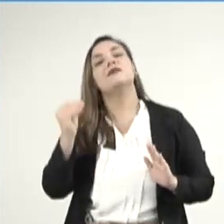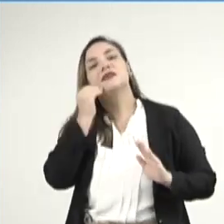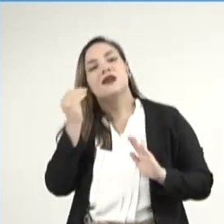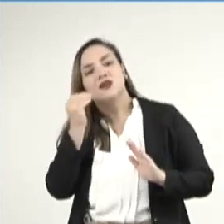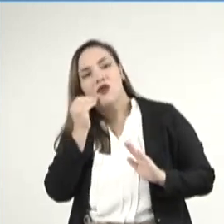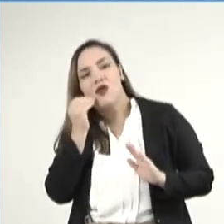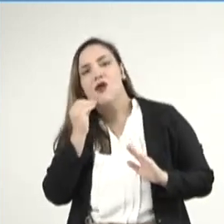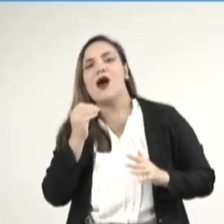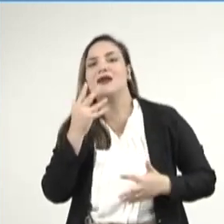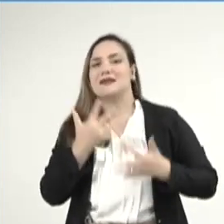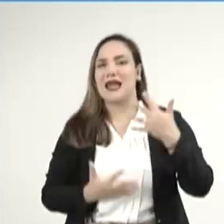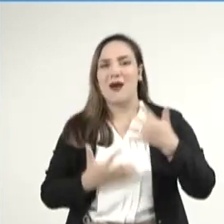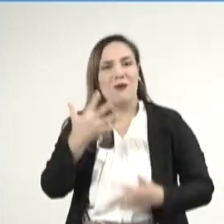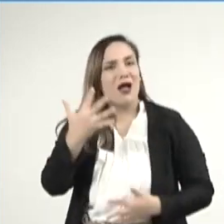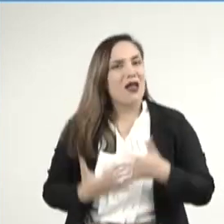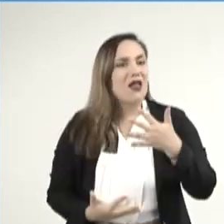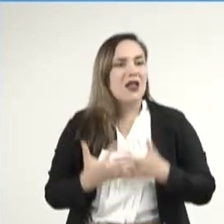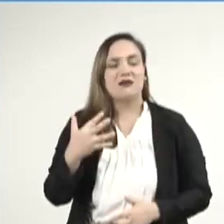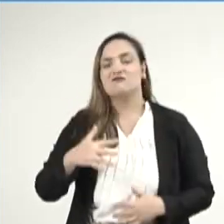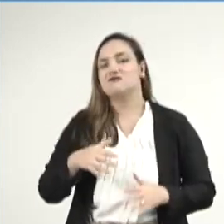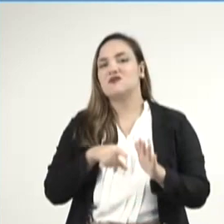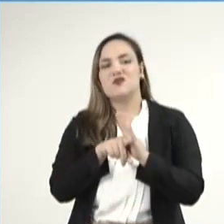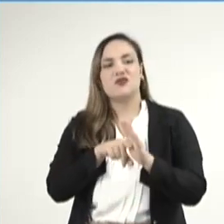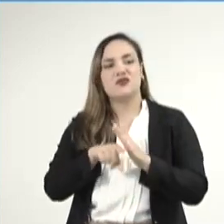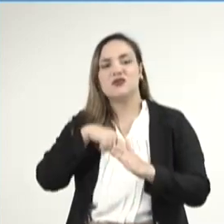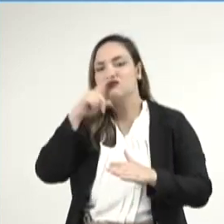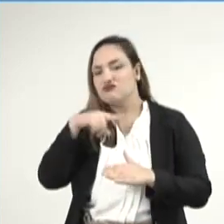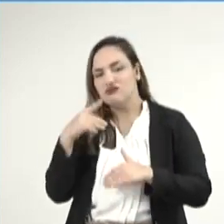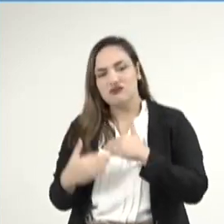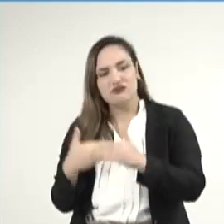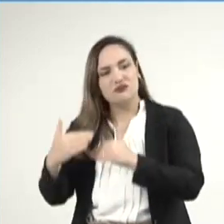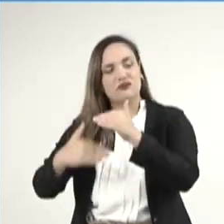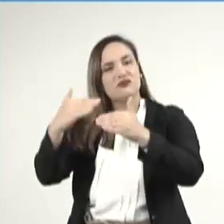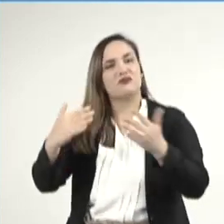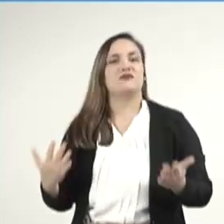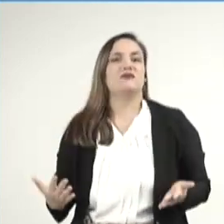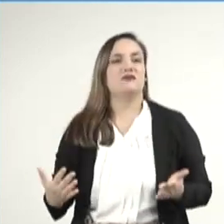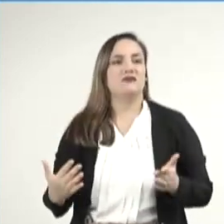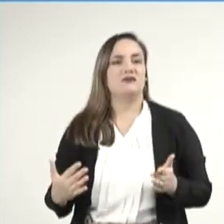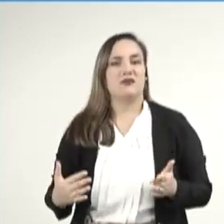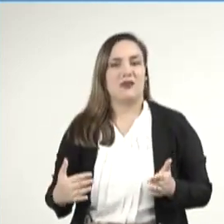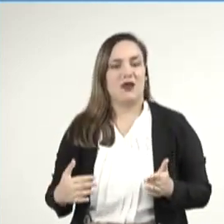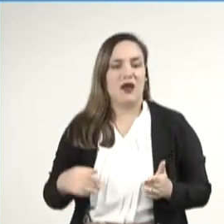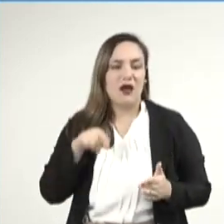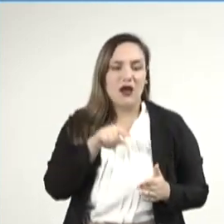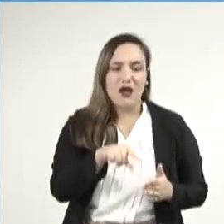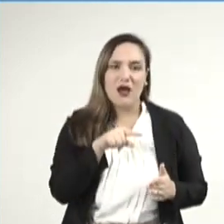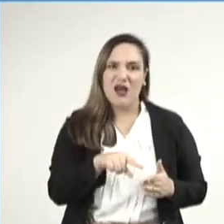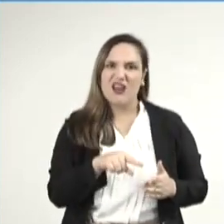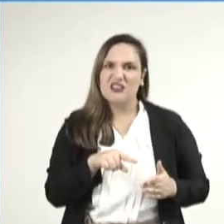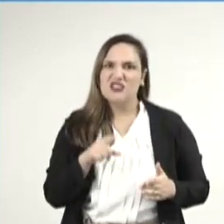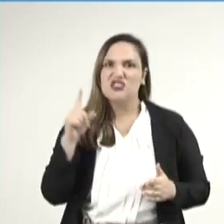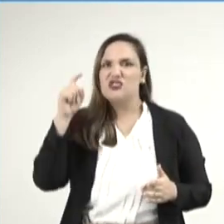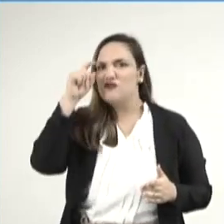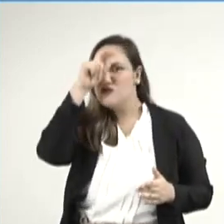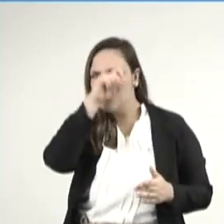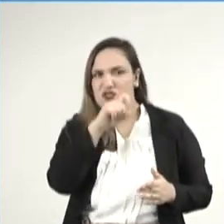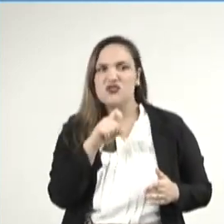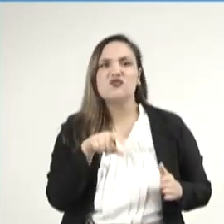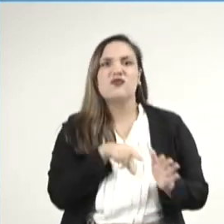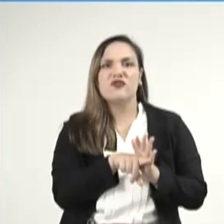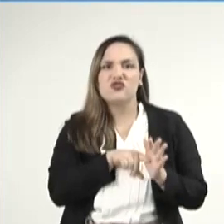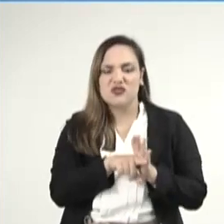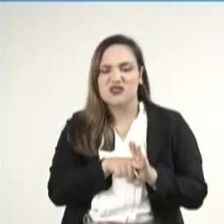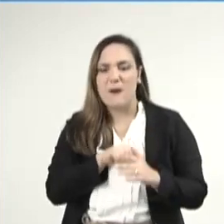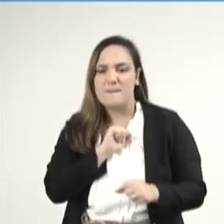as investigações não caminhassem. Então ele obstruiu a investigação.